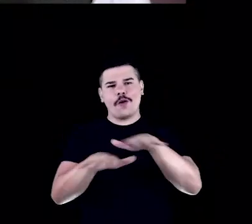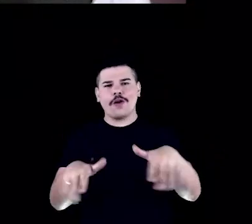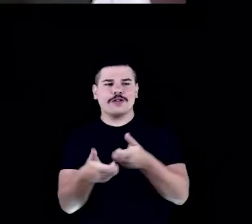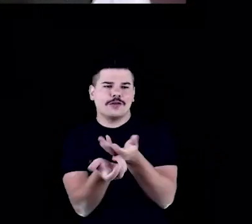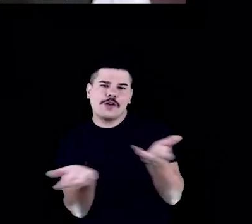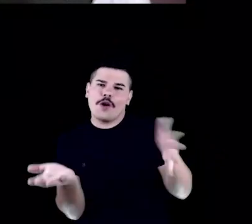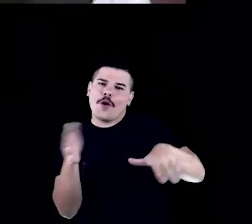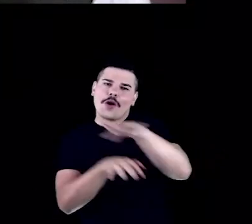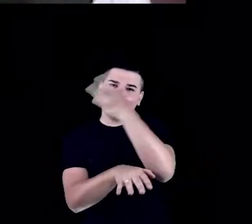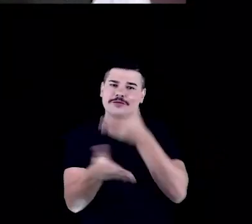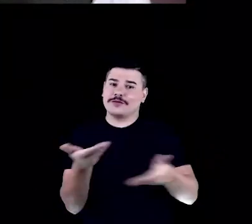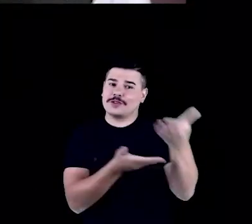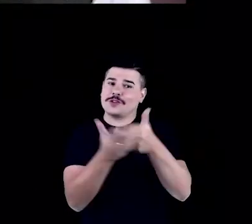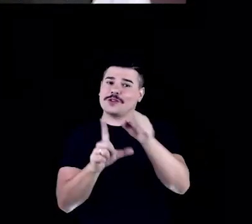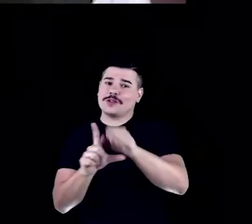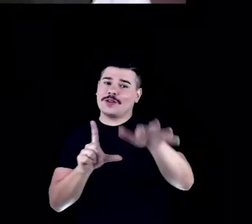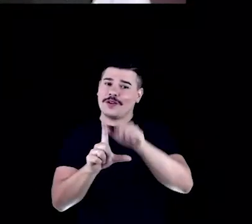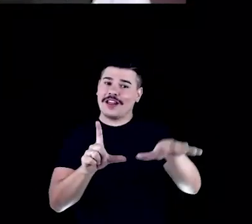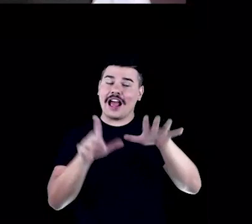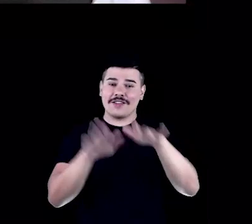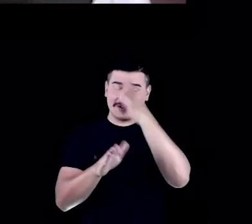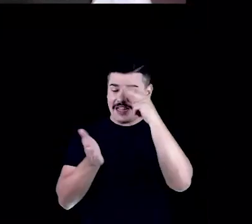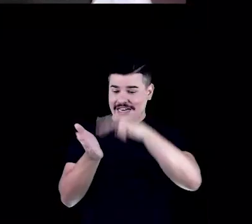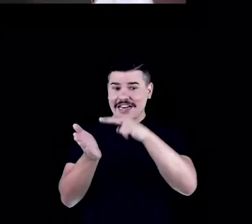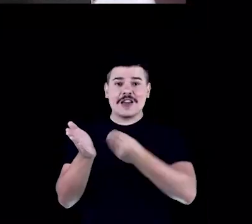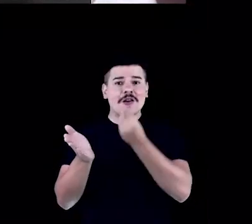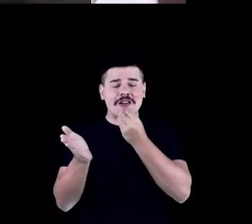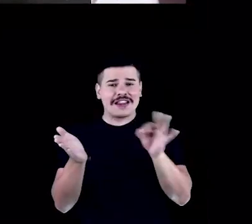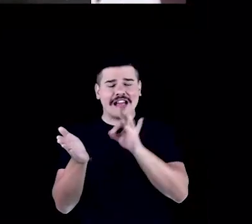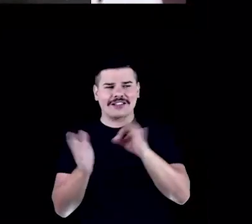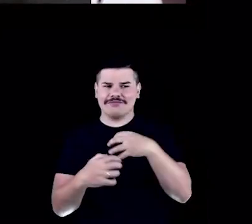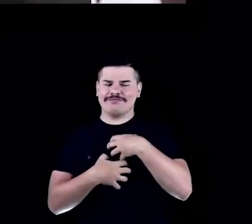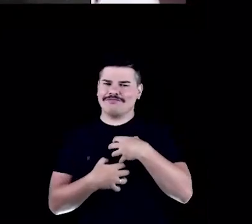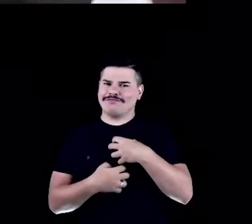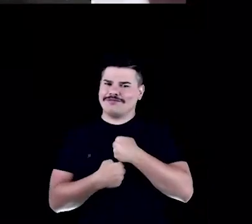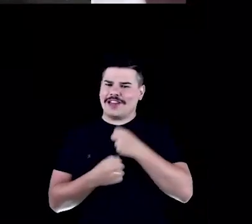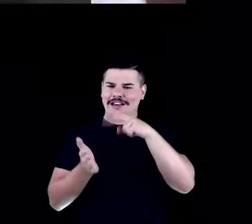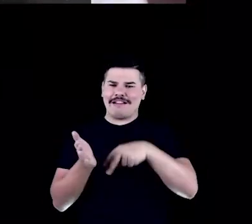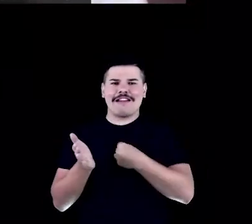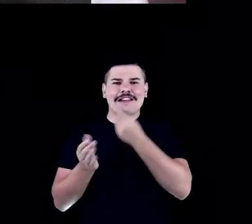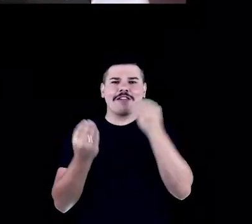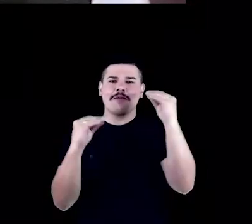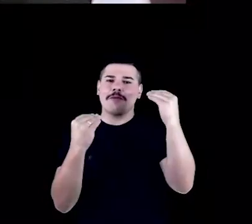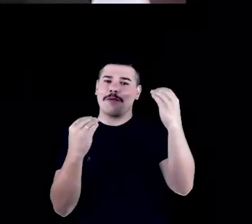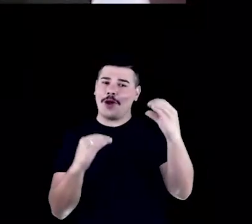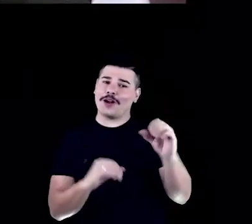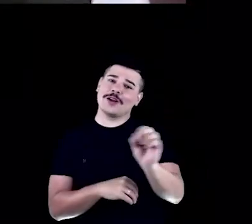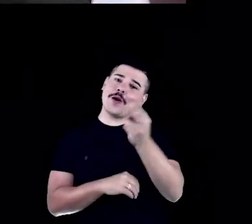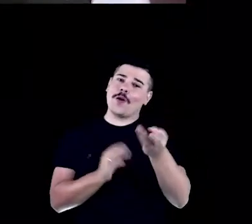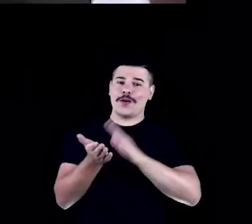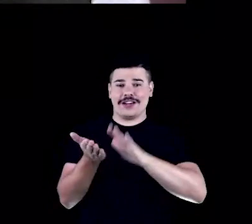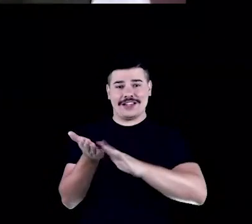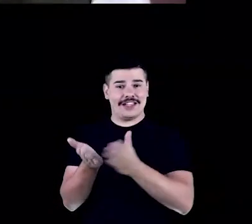do compartilhamento, e a sensação de não ser lido corre com todo mundo, seja no blog, seja